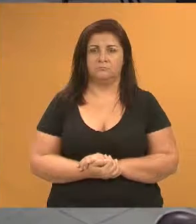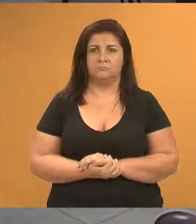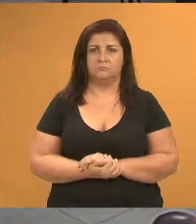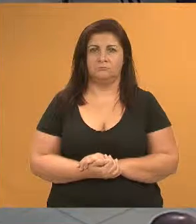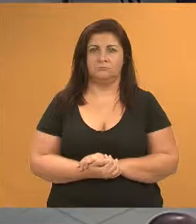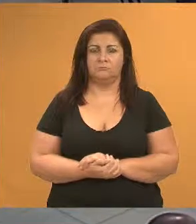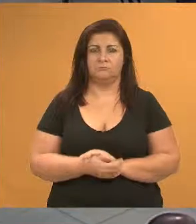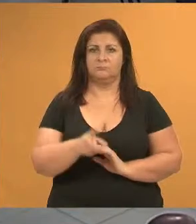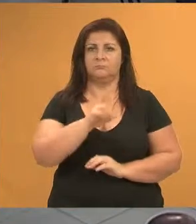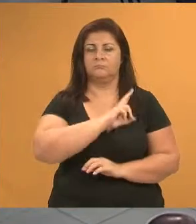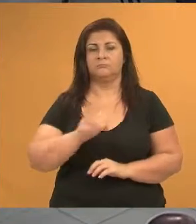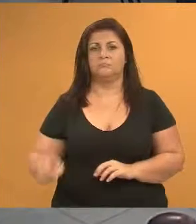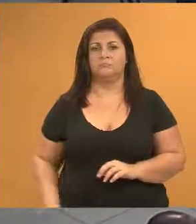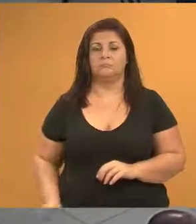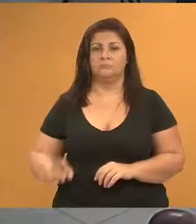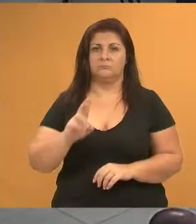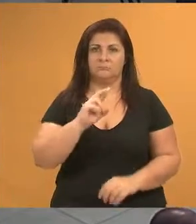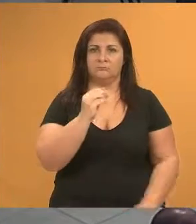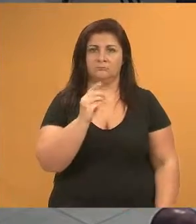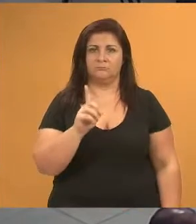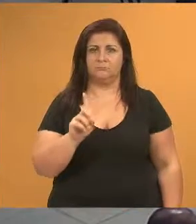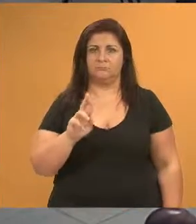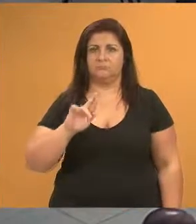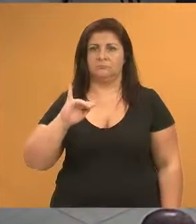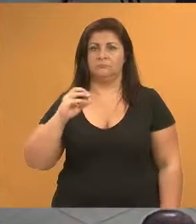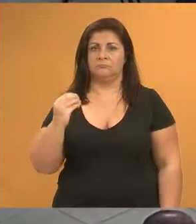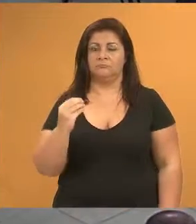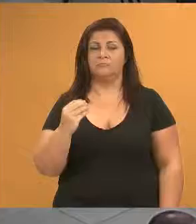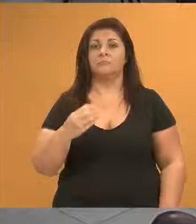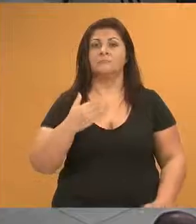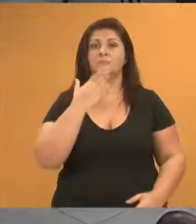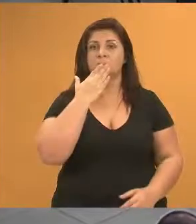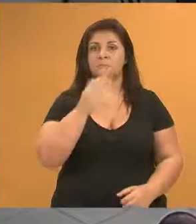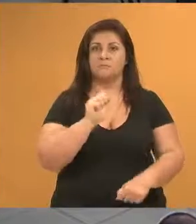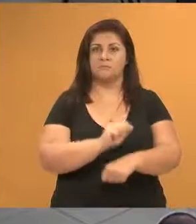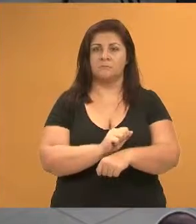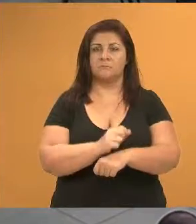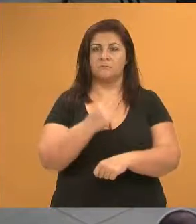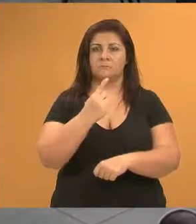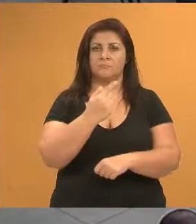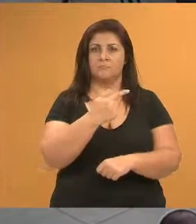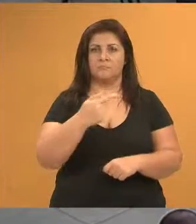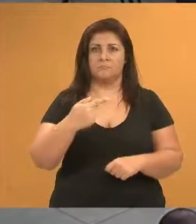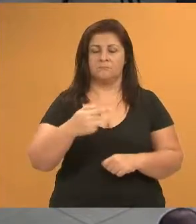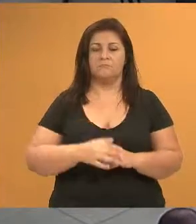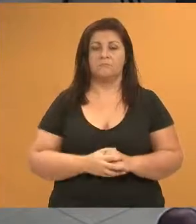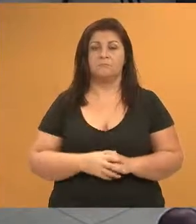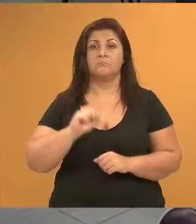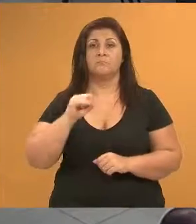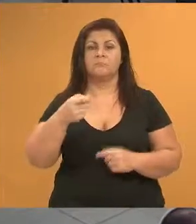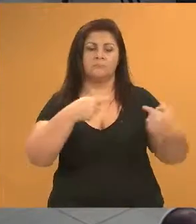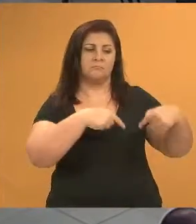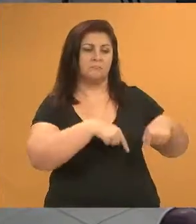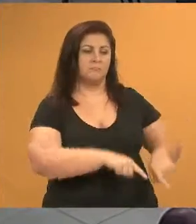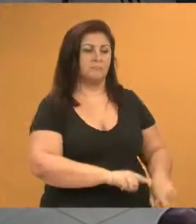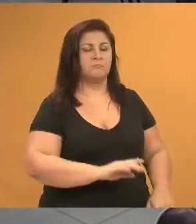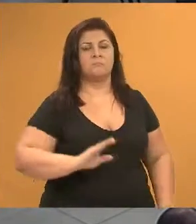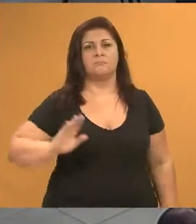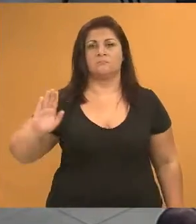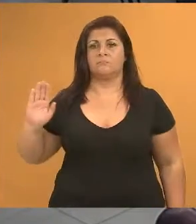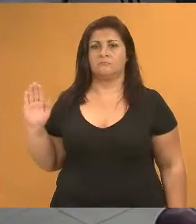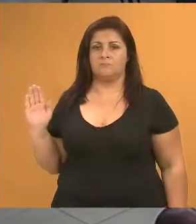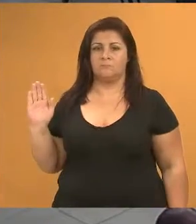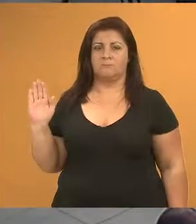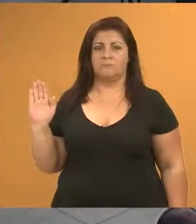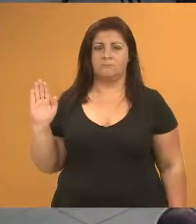Proposta do vereador Rodrigo, pedindo o adiamento do projeto por uma sessão. Quem for contrário, que se manifeste